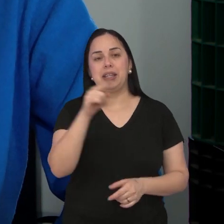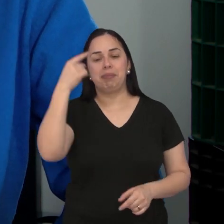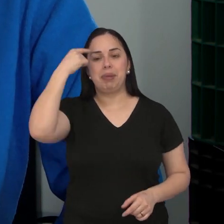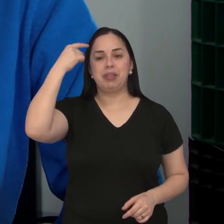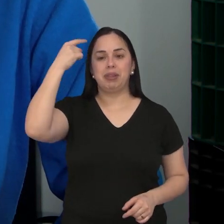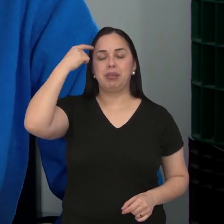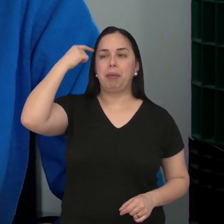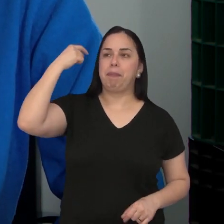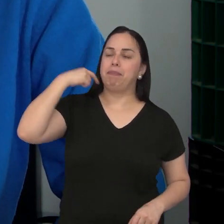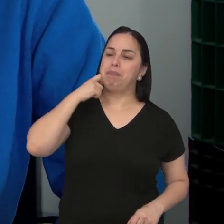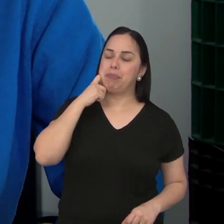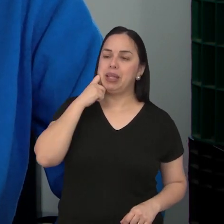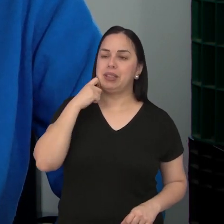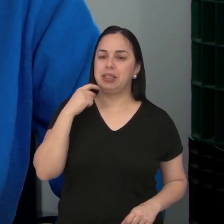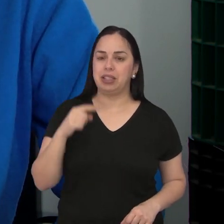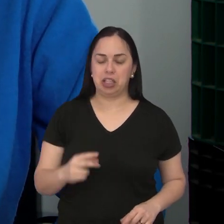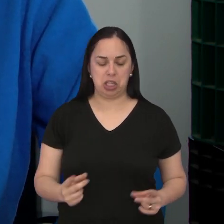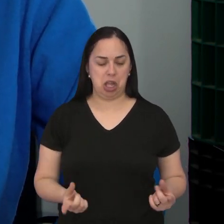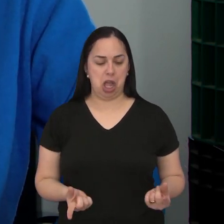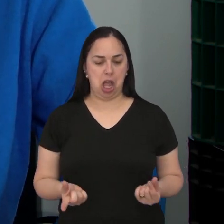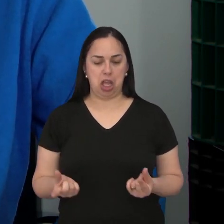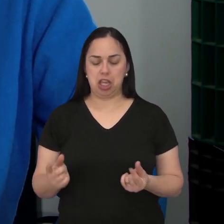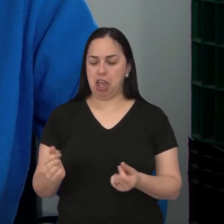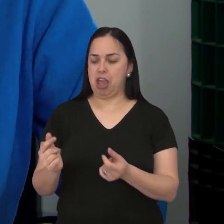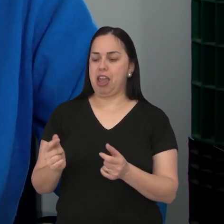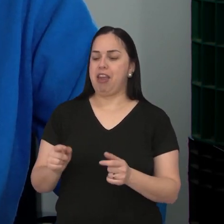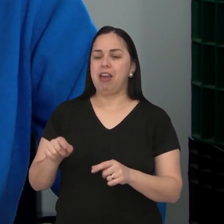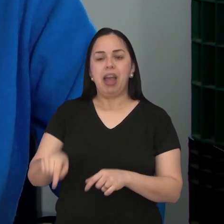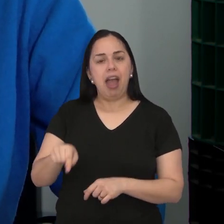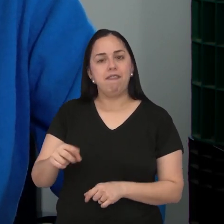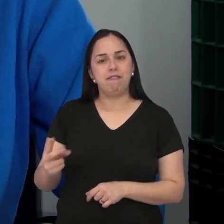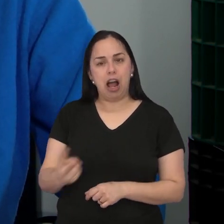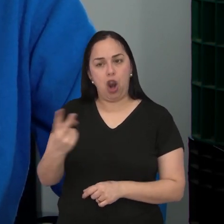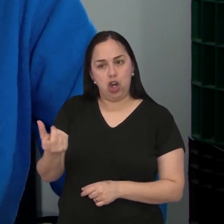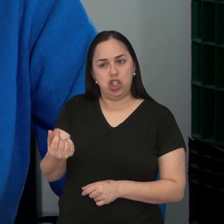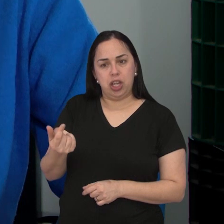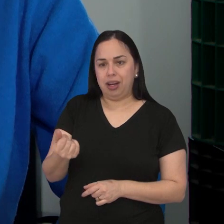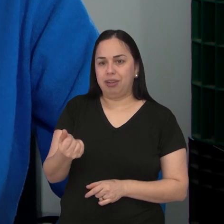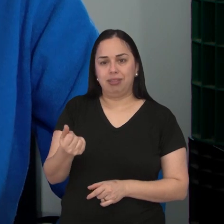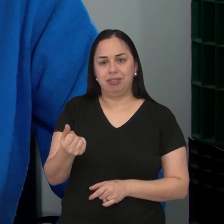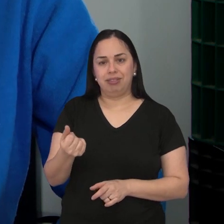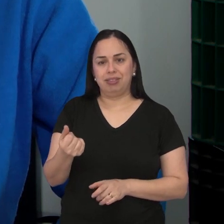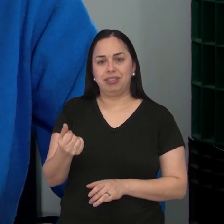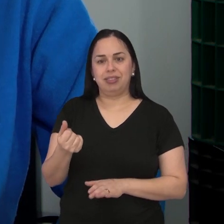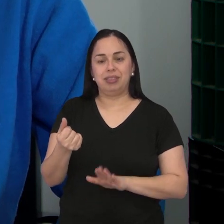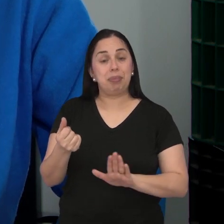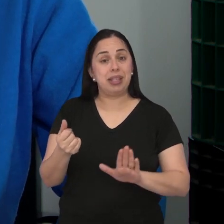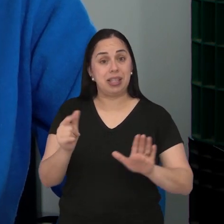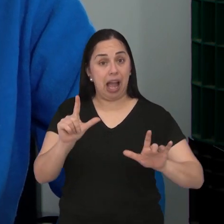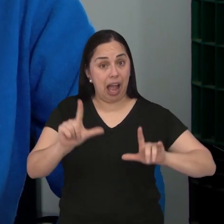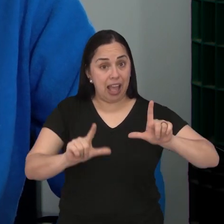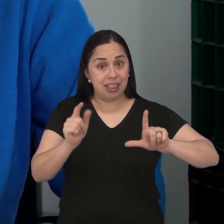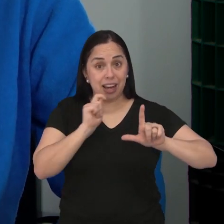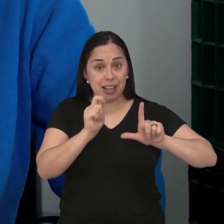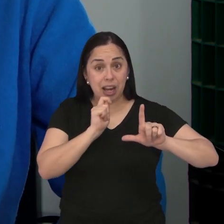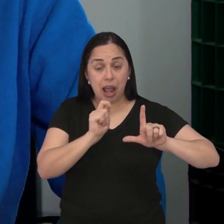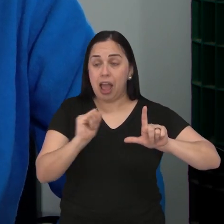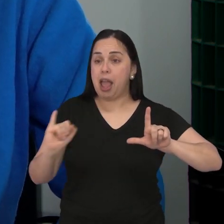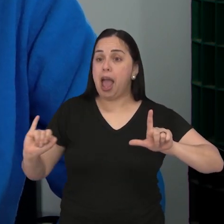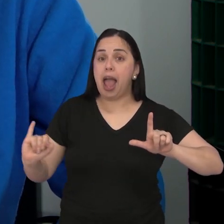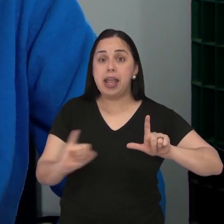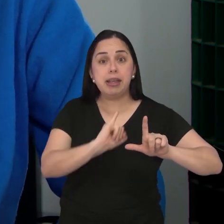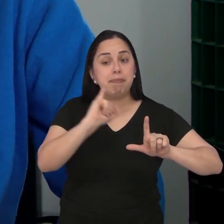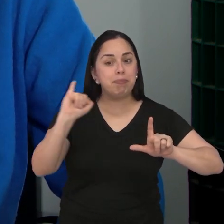as pessoas achem que vale dinheiro, querem comercializar, o que vocês estão fazendo, essa matéria,